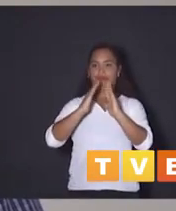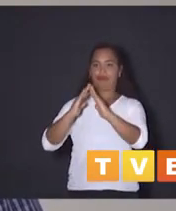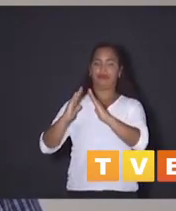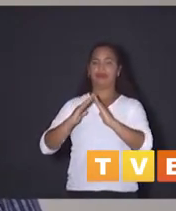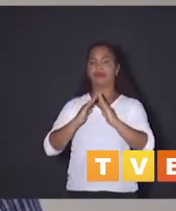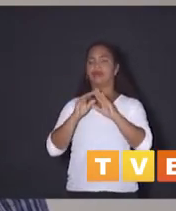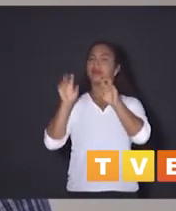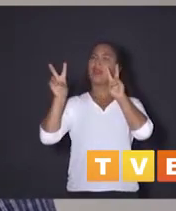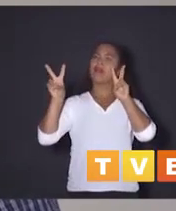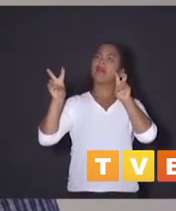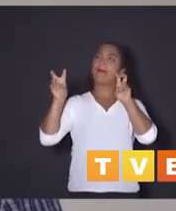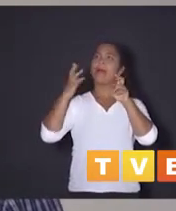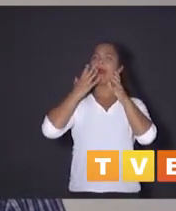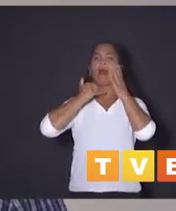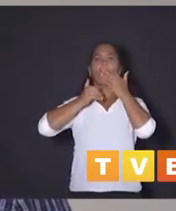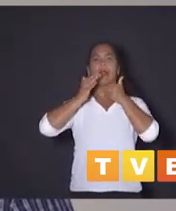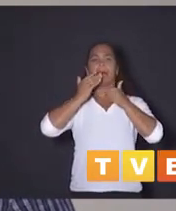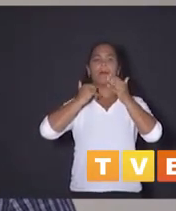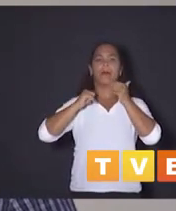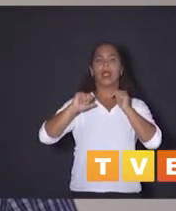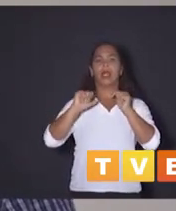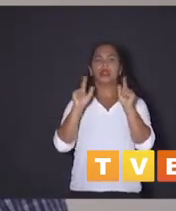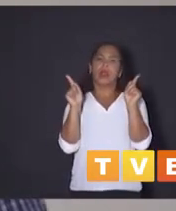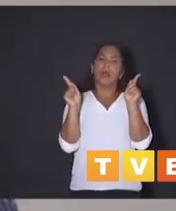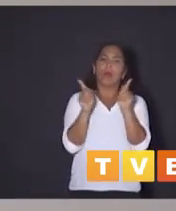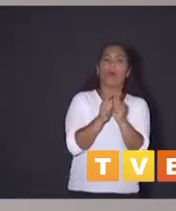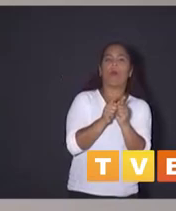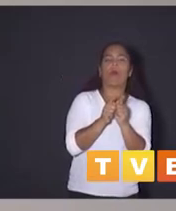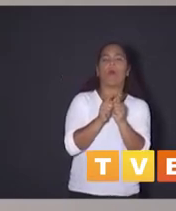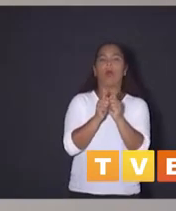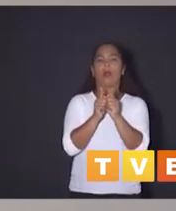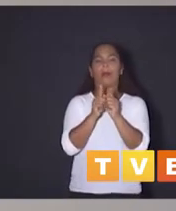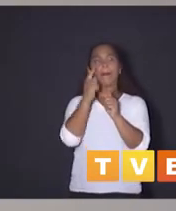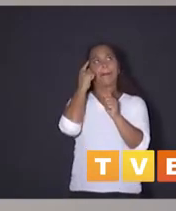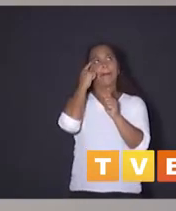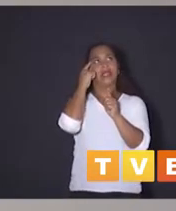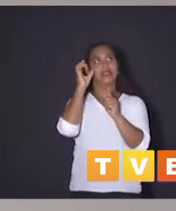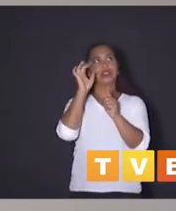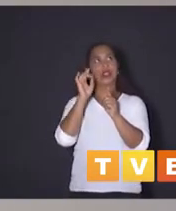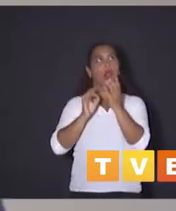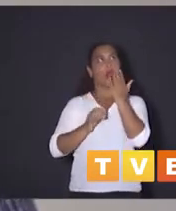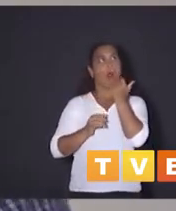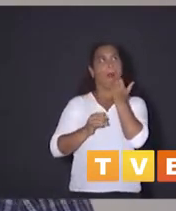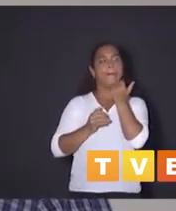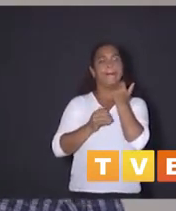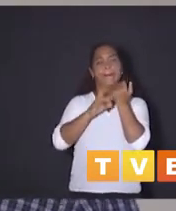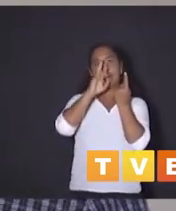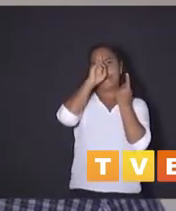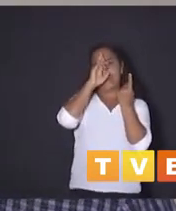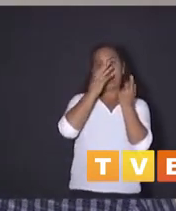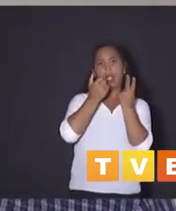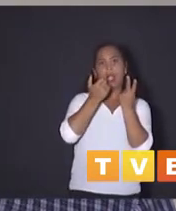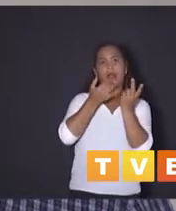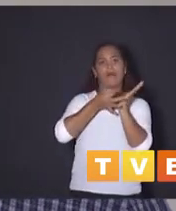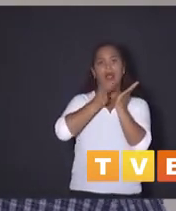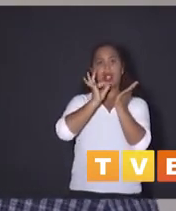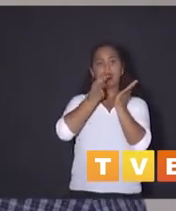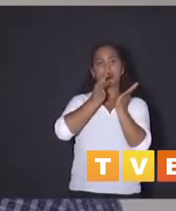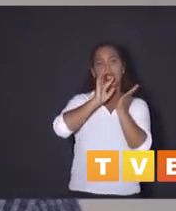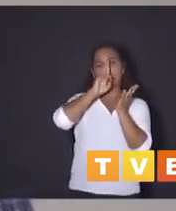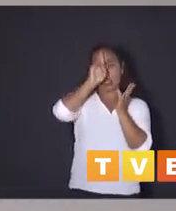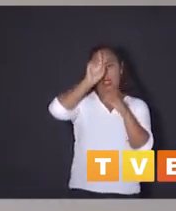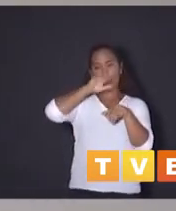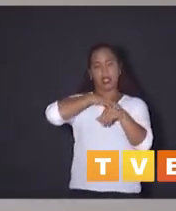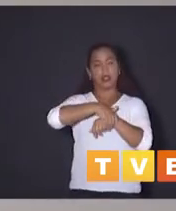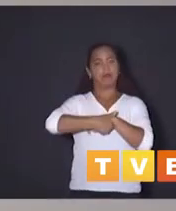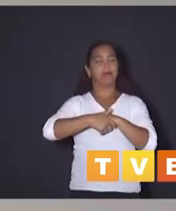a gente tenha um conhecimento dele um pouco mais limitado apenas no ato de comer almoça tomar café janta e talvez a gente não